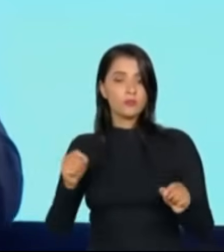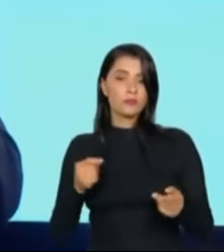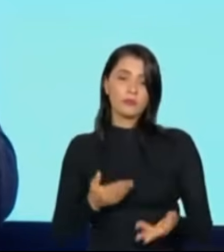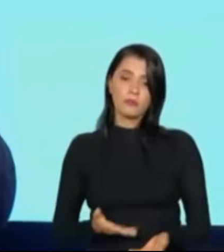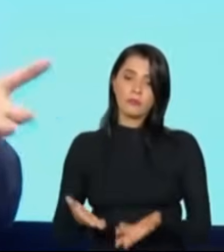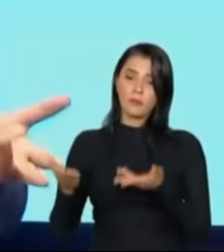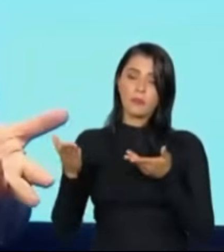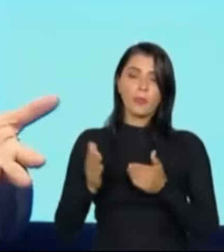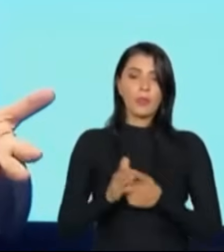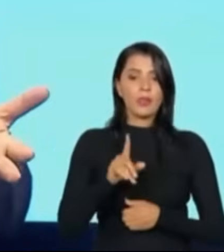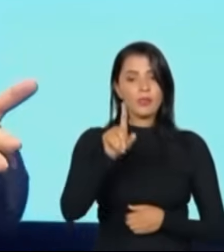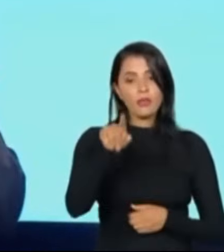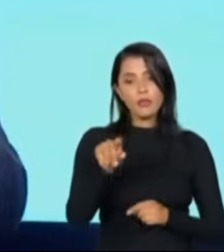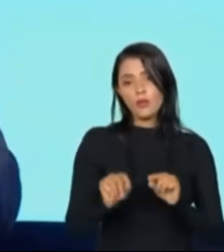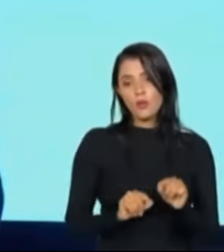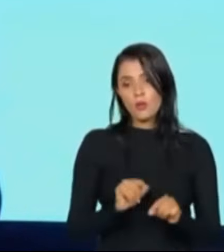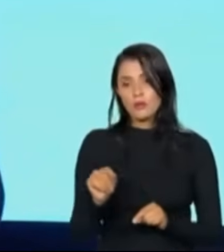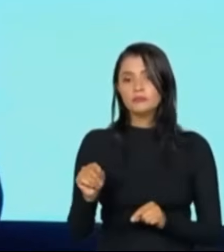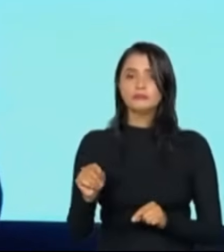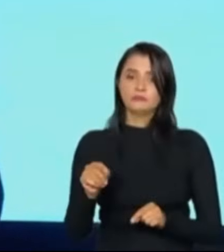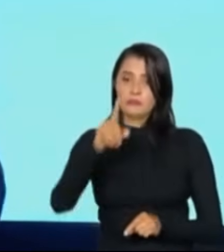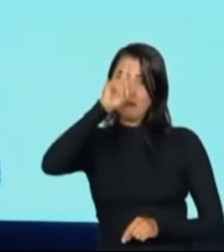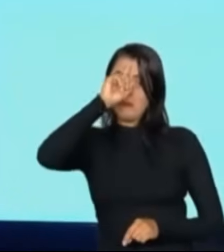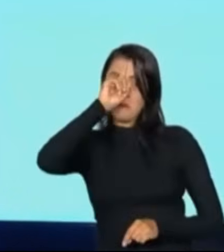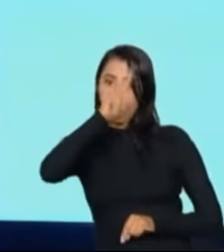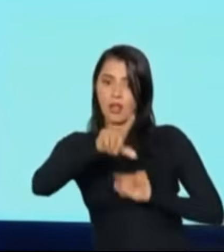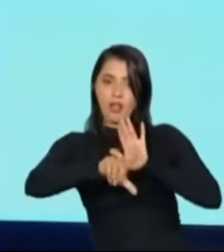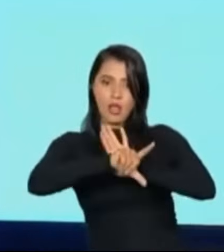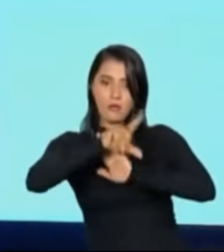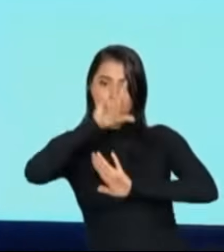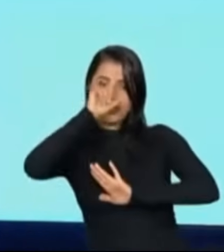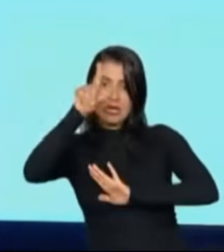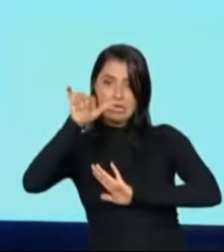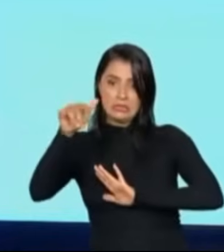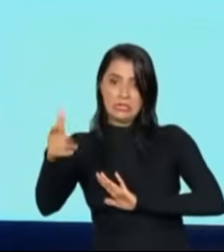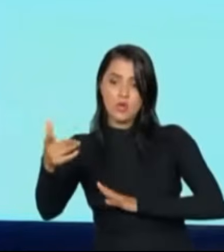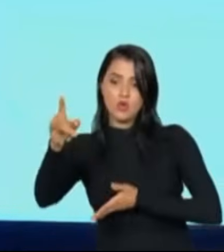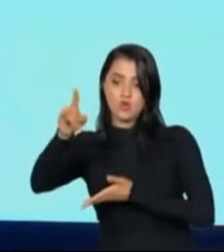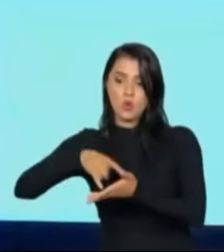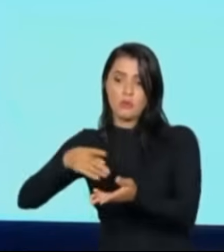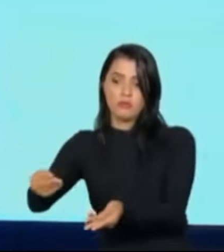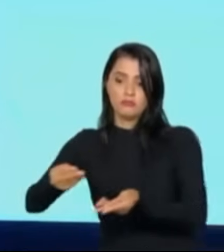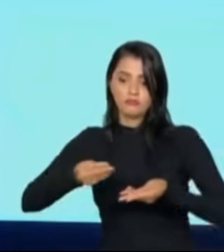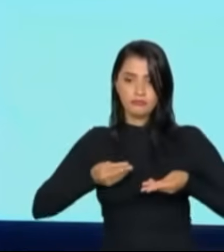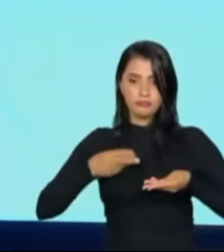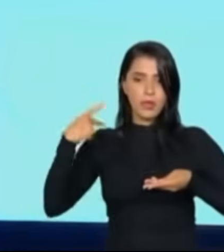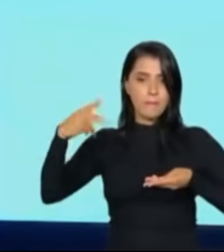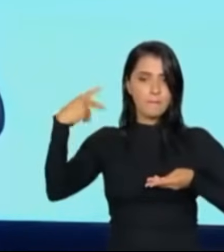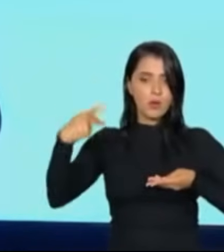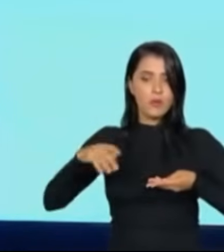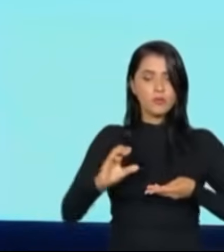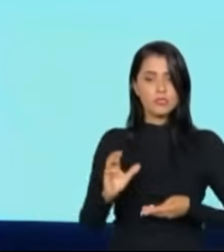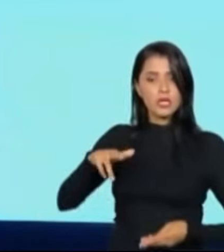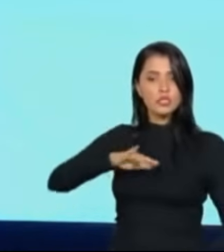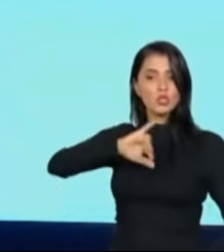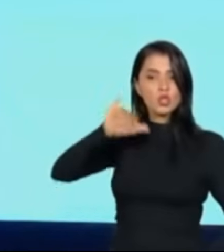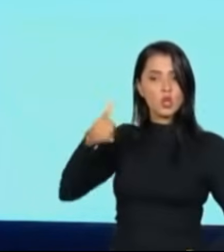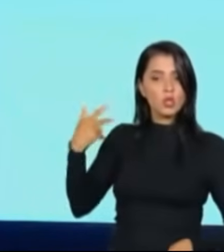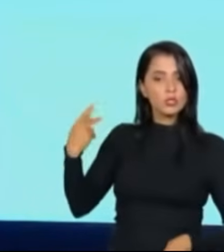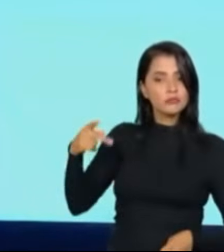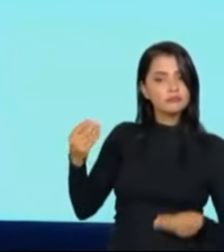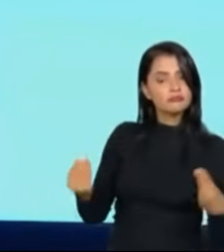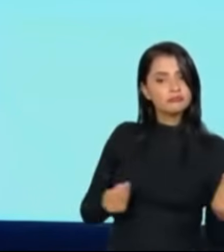é algo que é um imperativo legal. Se eu recebo um documento oriundo do Conselho Nacional de